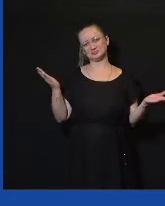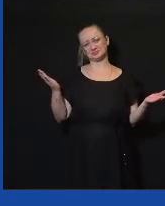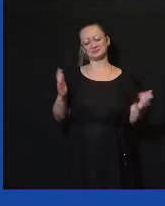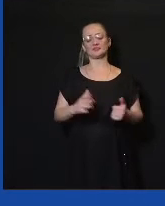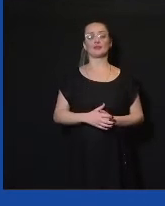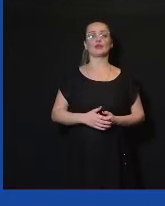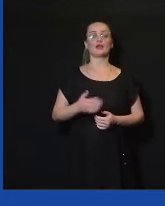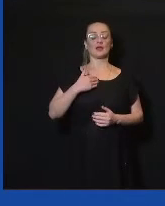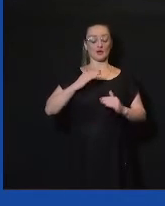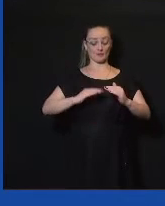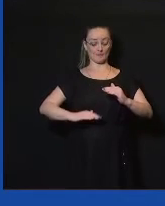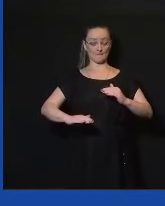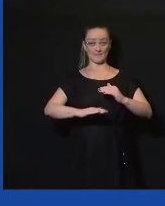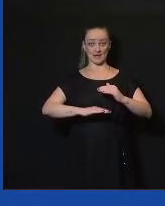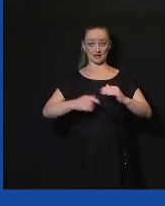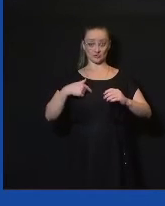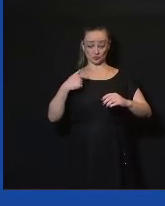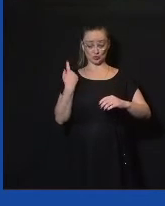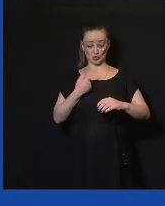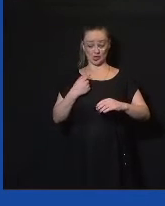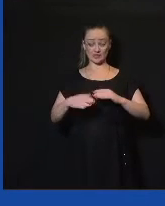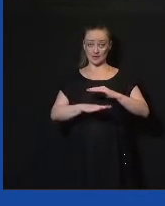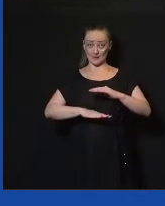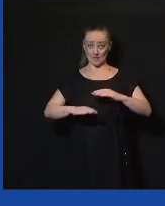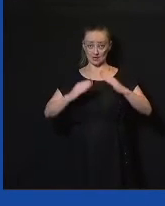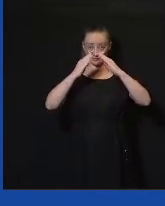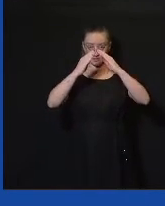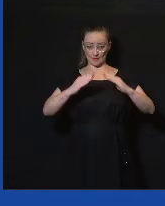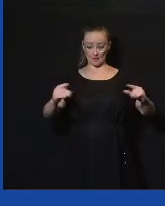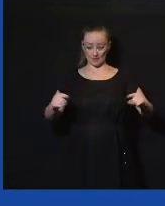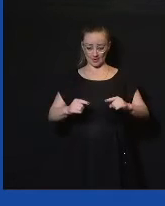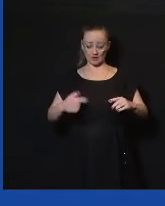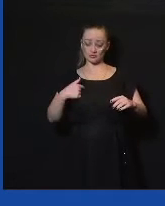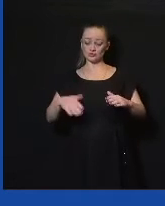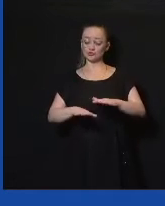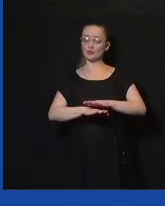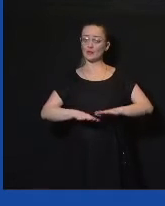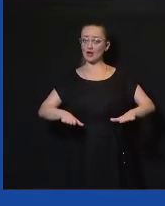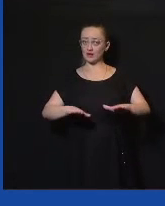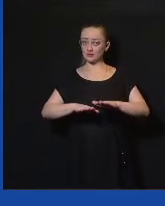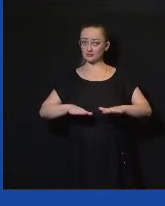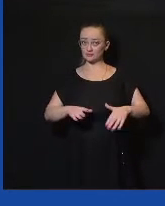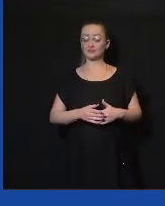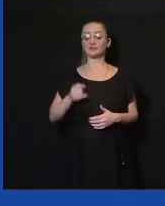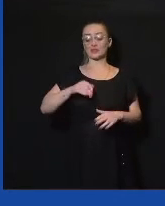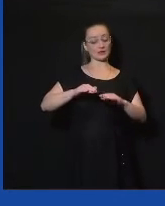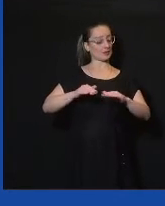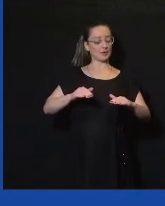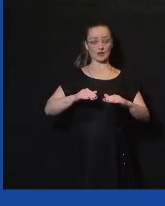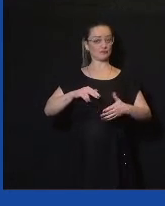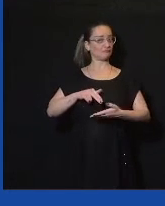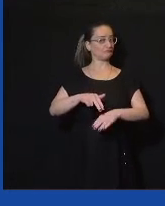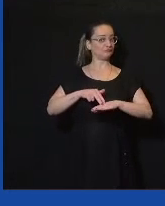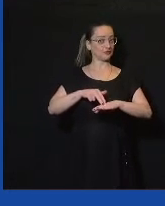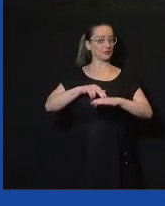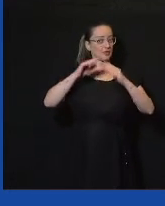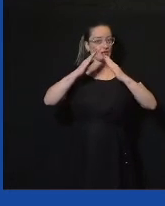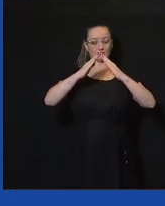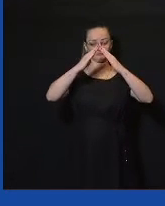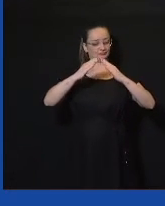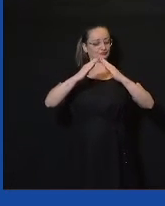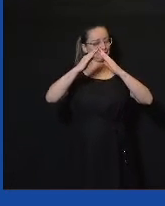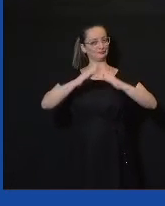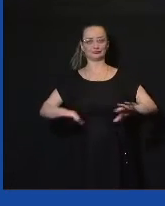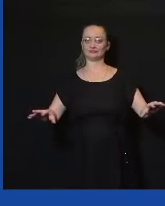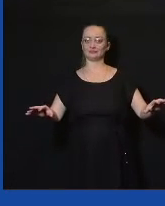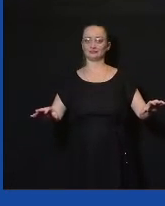de baixo, nós somos a base da pirâmide, nós somos a base de tudo isso, e se a base não está firme, ela não se mantém em pé.